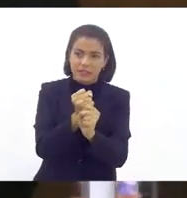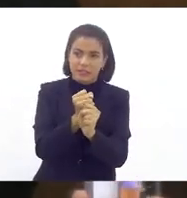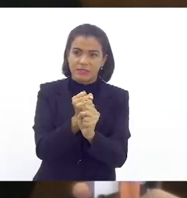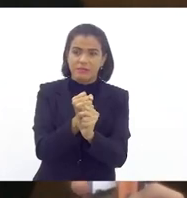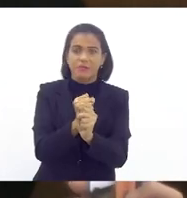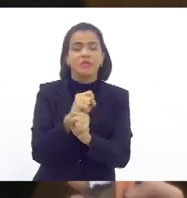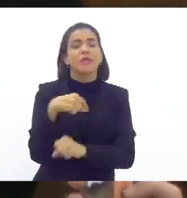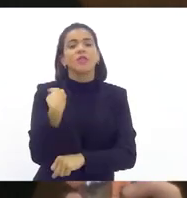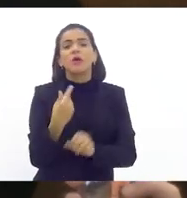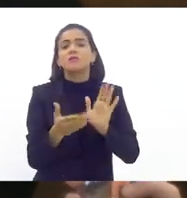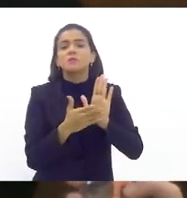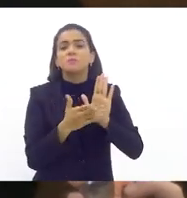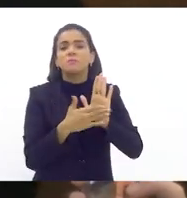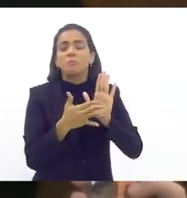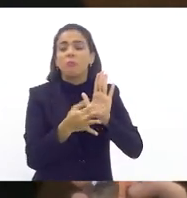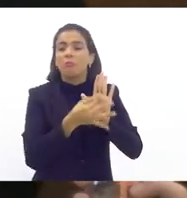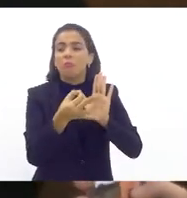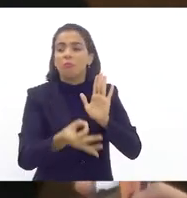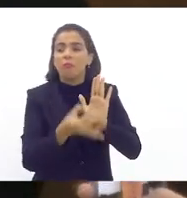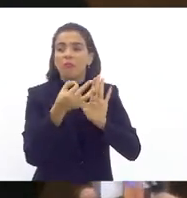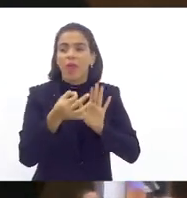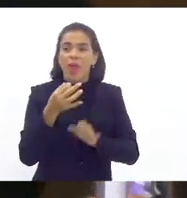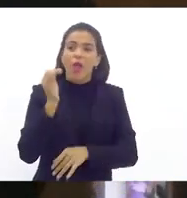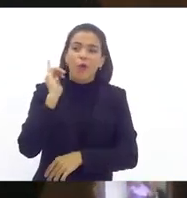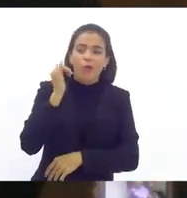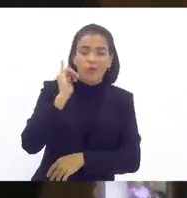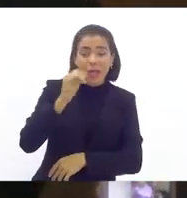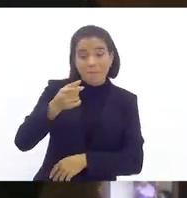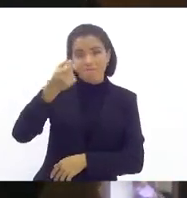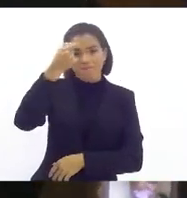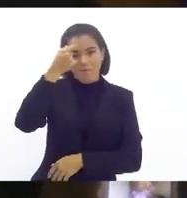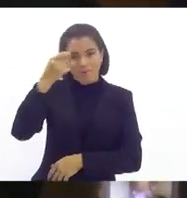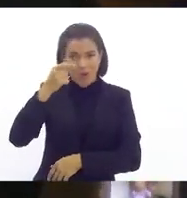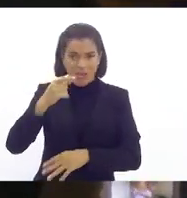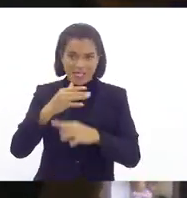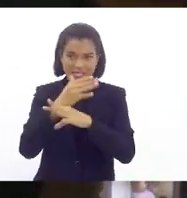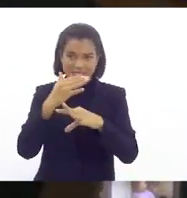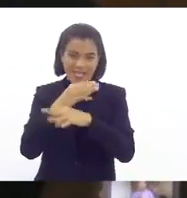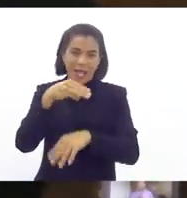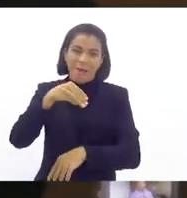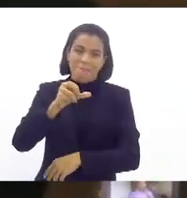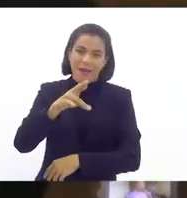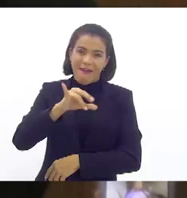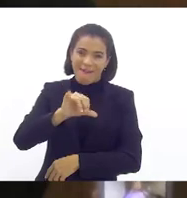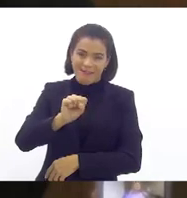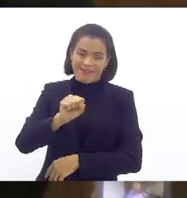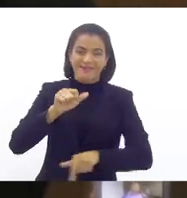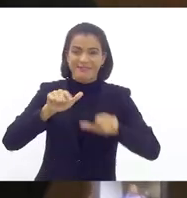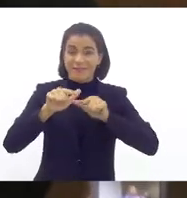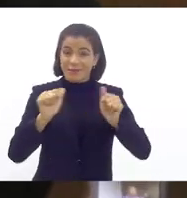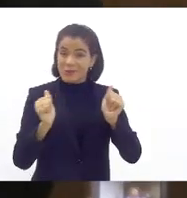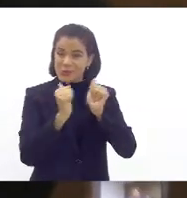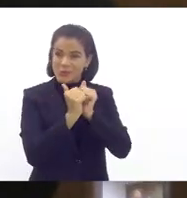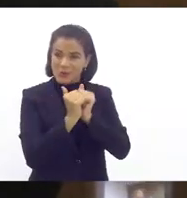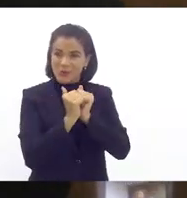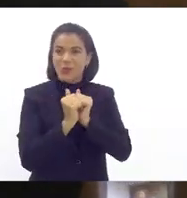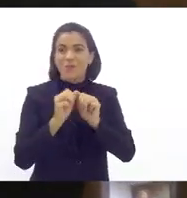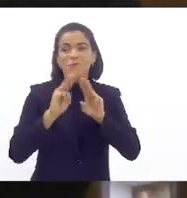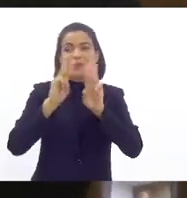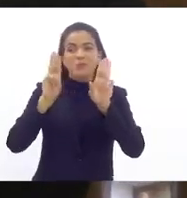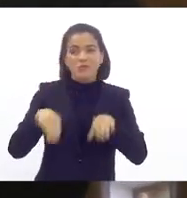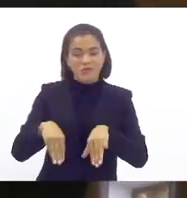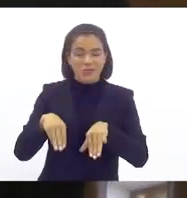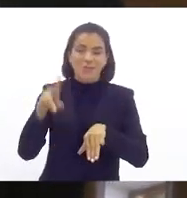e o nosso propósito é de contar a história da cidade, a memória da cidade. A Marise trabalha com a gente. Acabamos de fazer uma visita no Museu Histórico